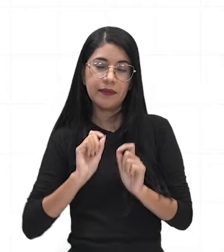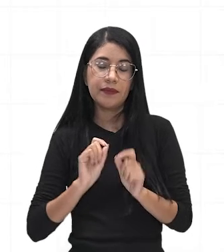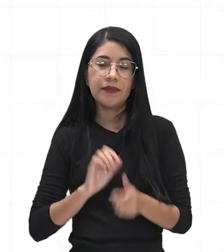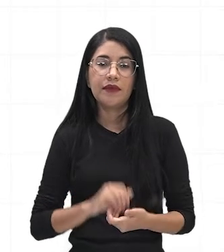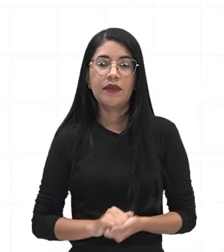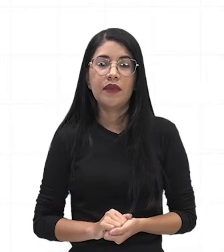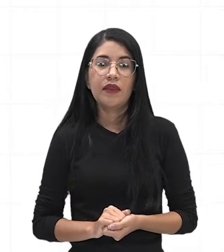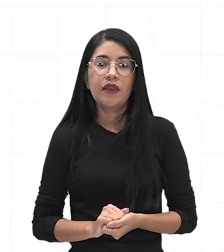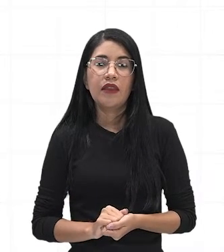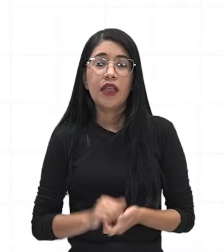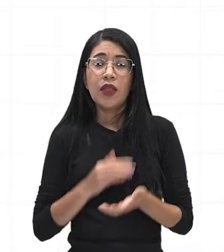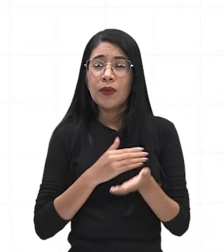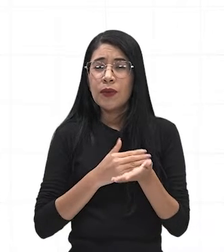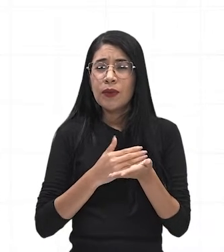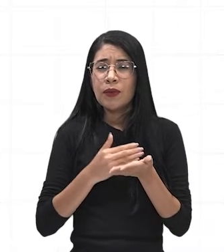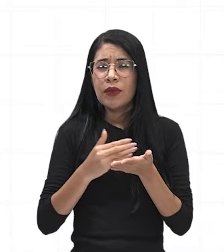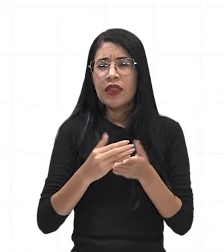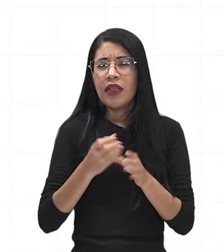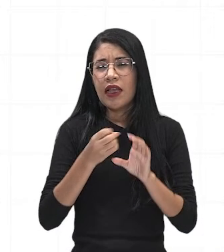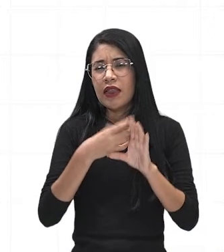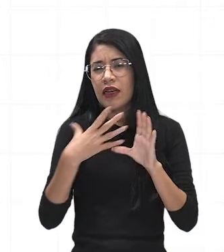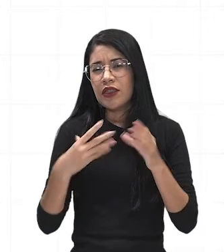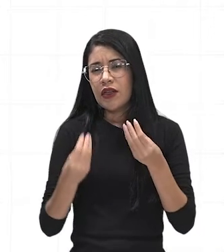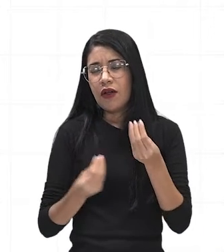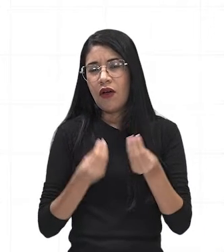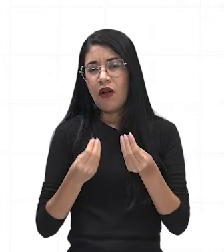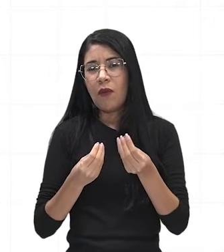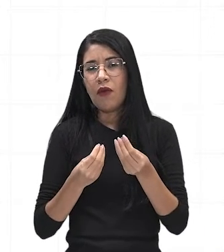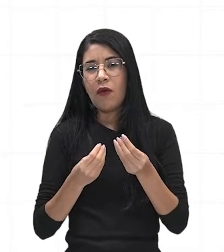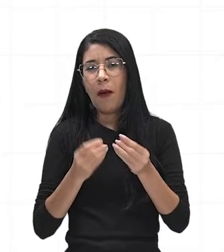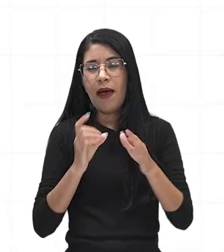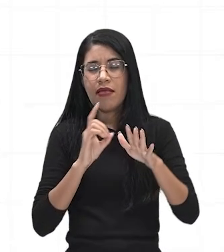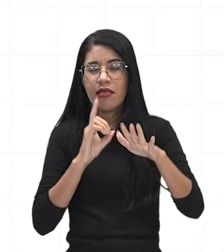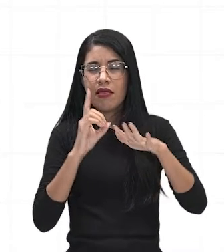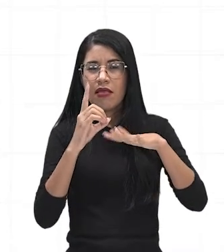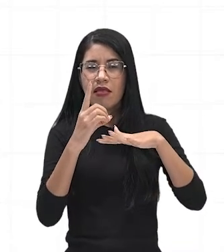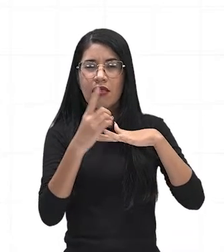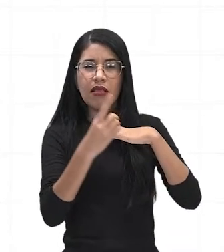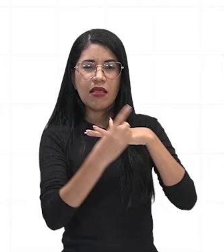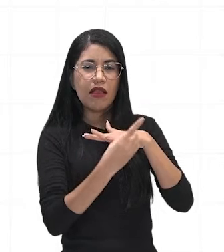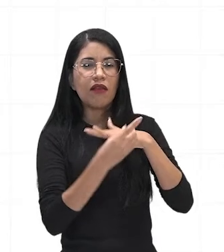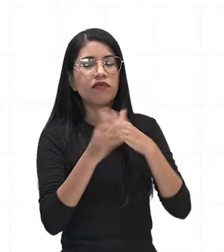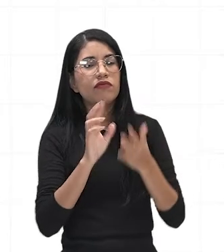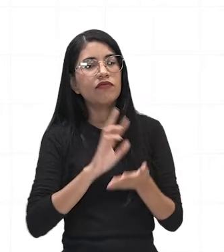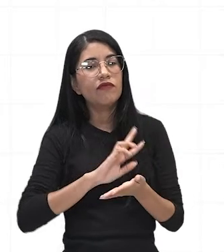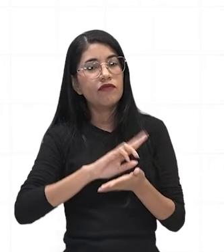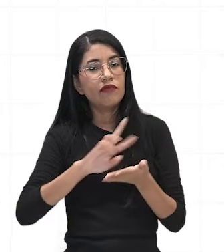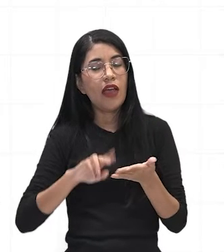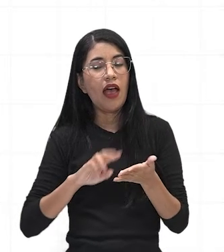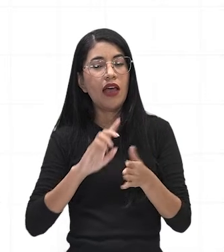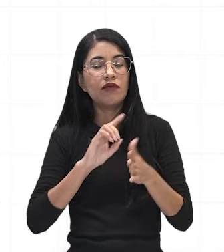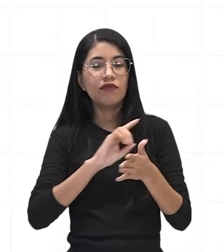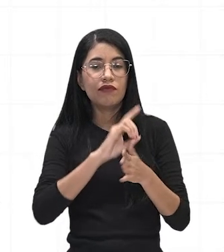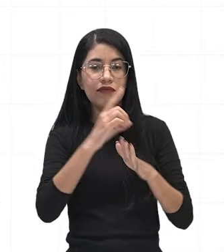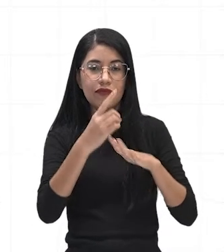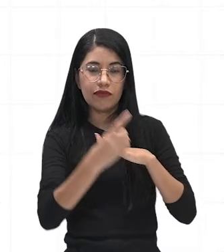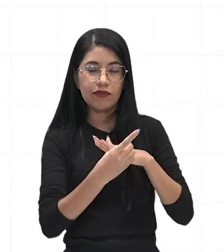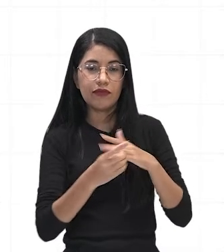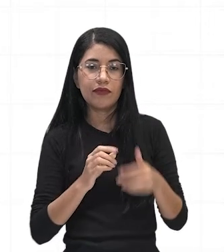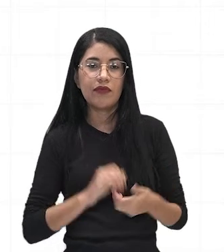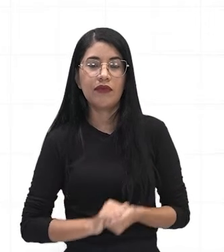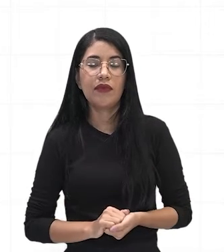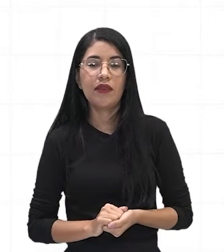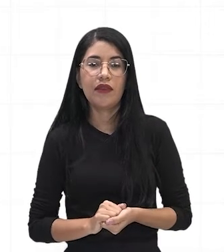persa, no início, era caracterizada pelo politeísmo. Não te esquece. Politeísmo é a crença